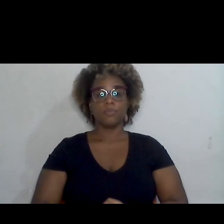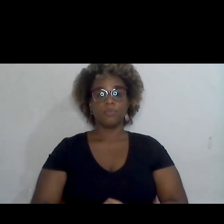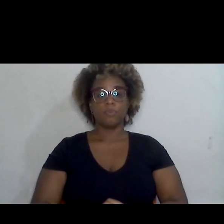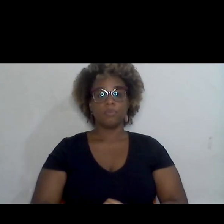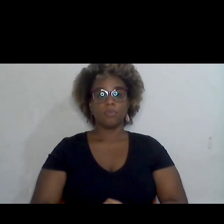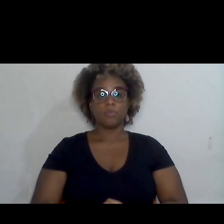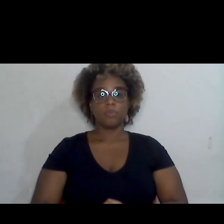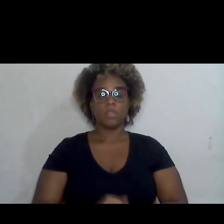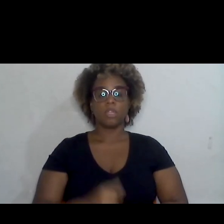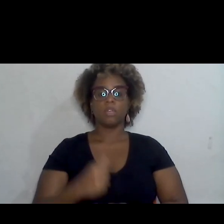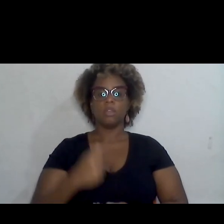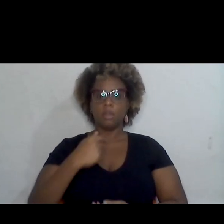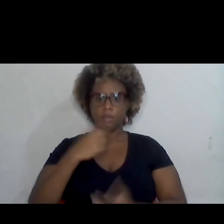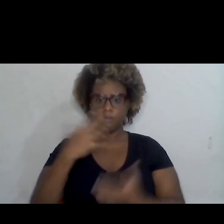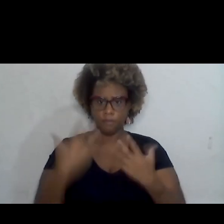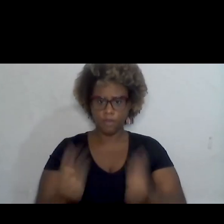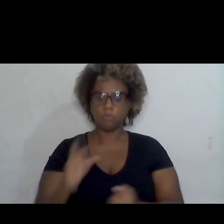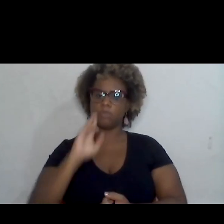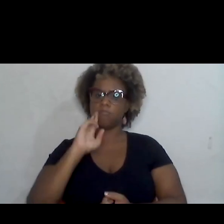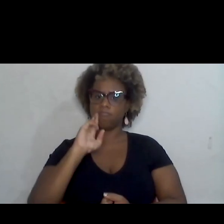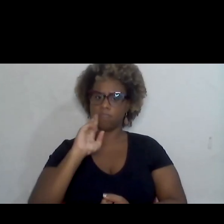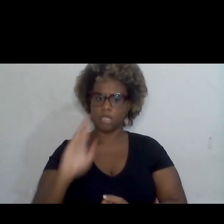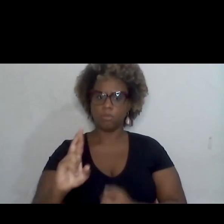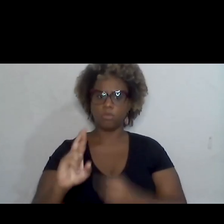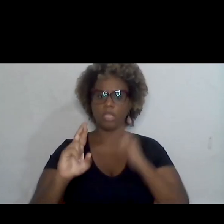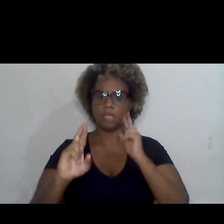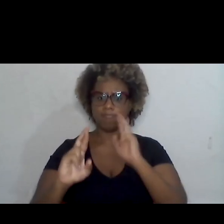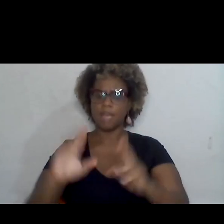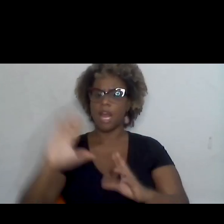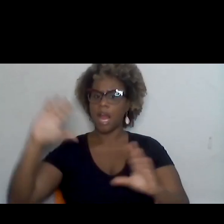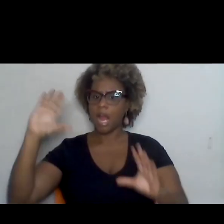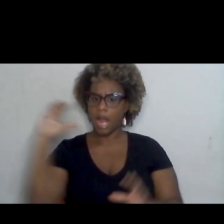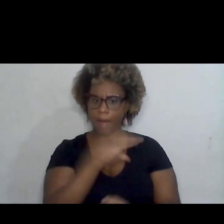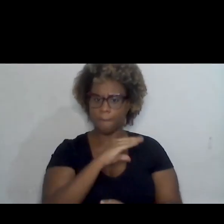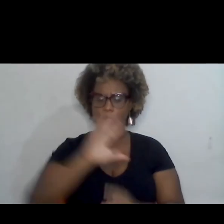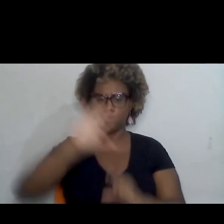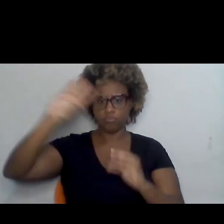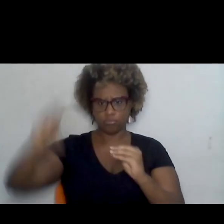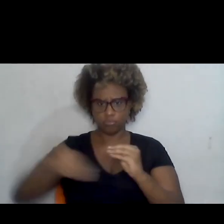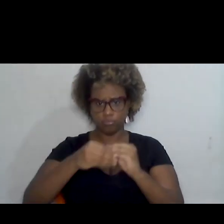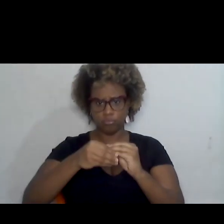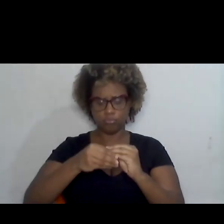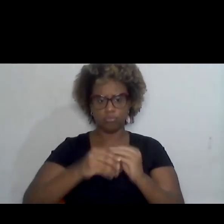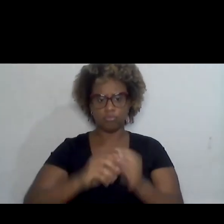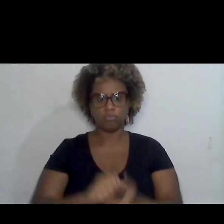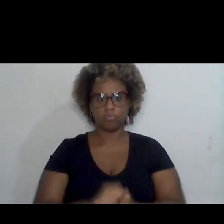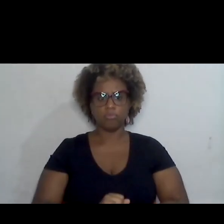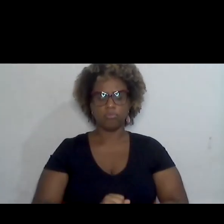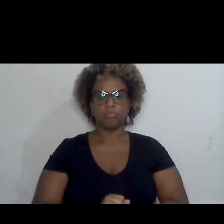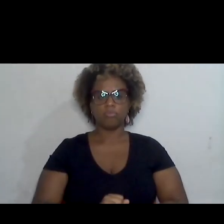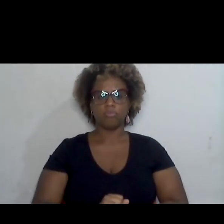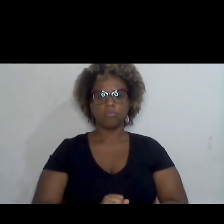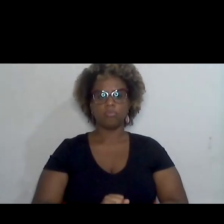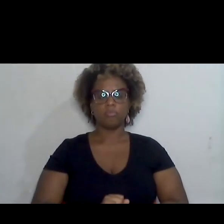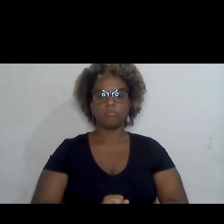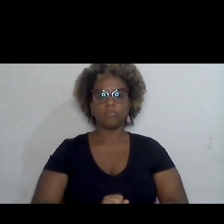tentando passar pelas respostas aqui rapidamente, assim, de uma forma que englobe o conjunto dos questionamentos,